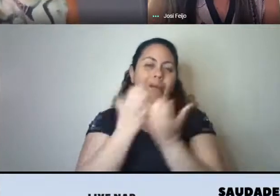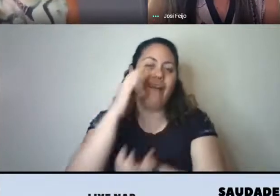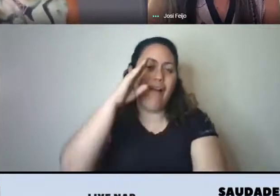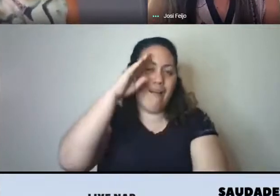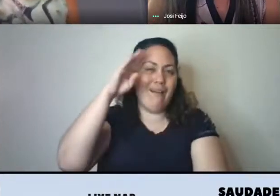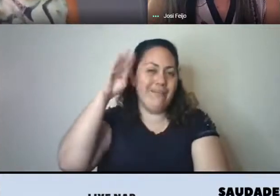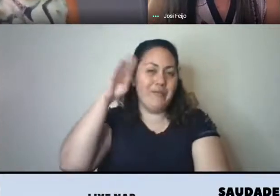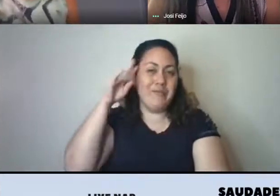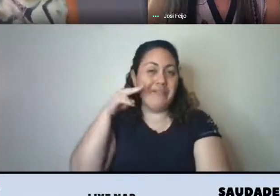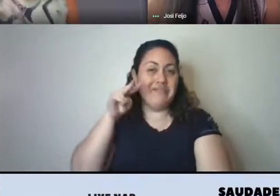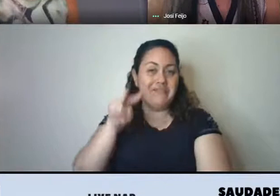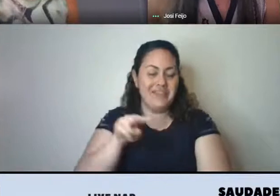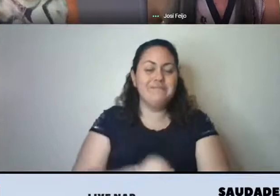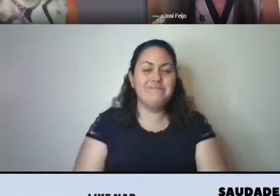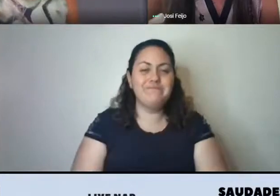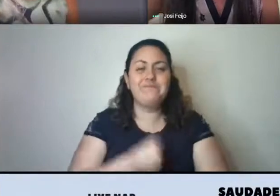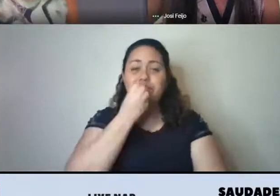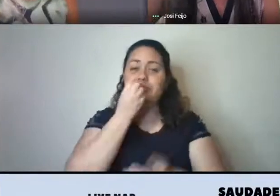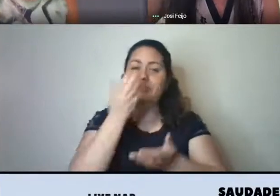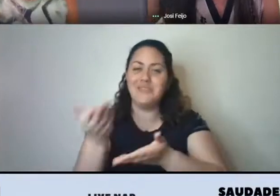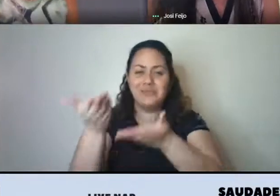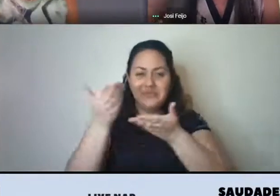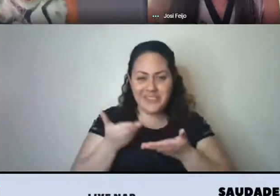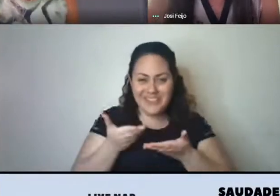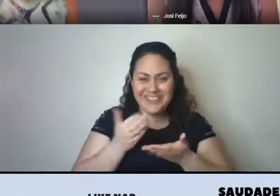Josi, seja bem-vinda.